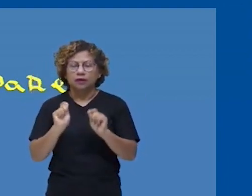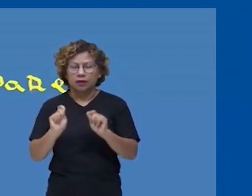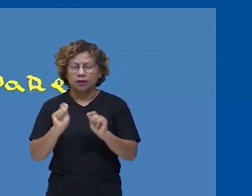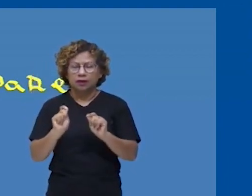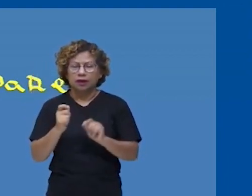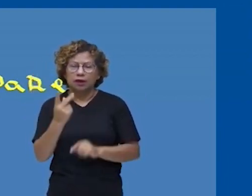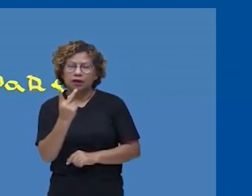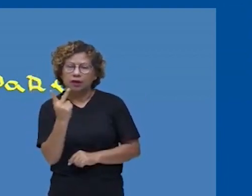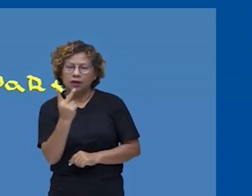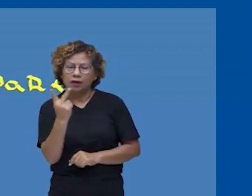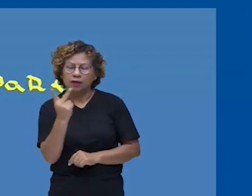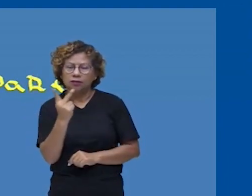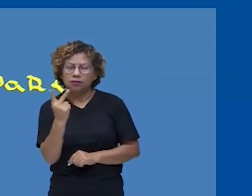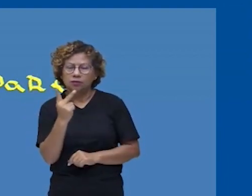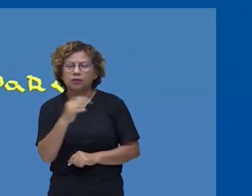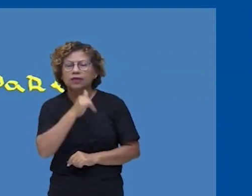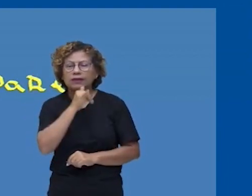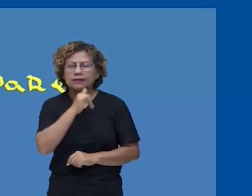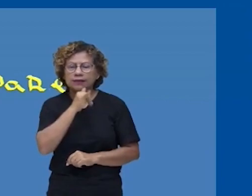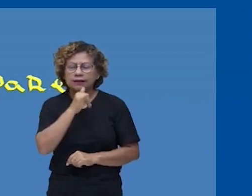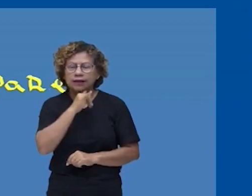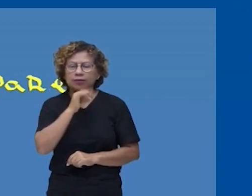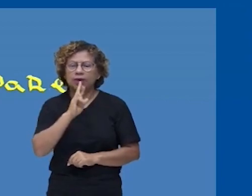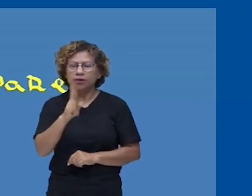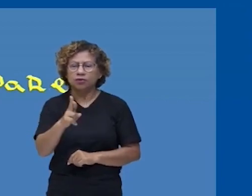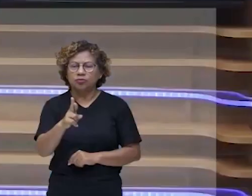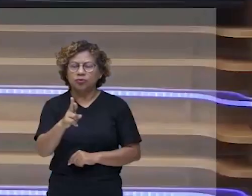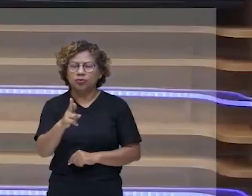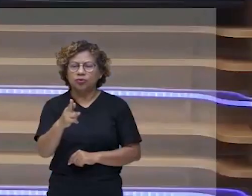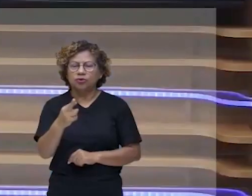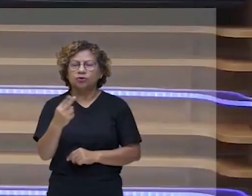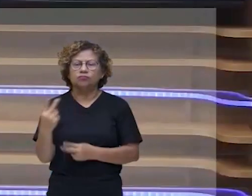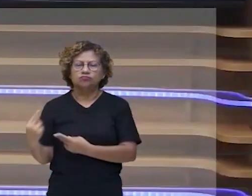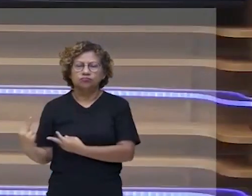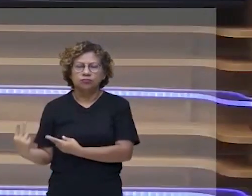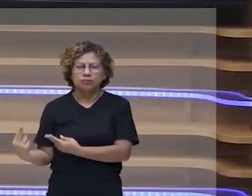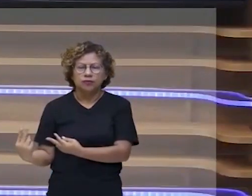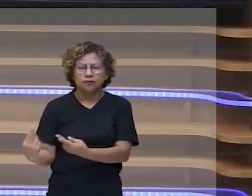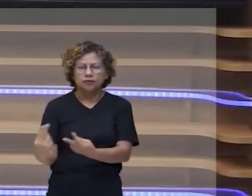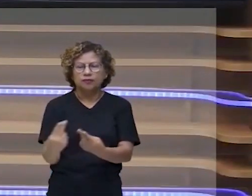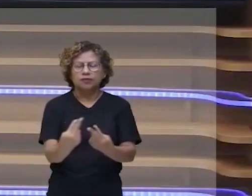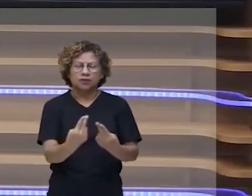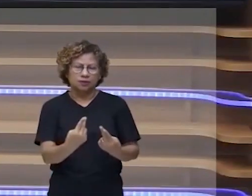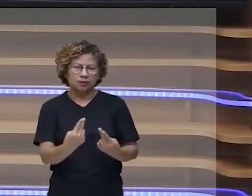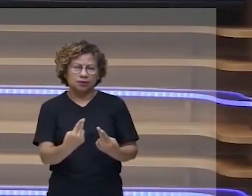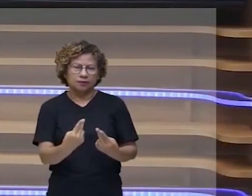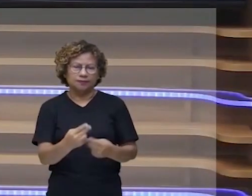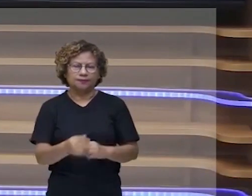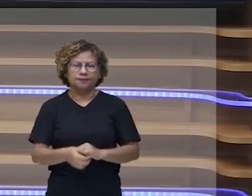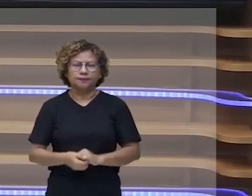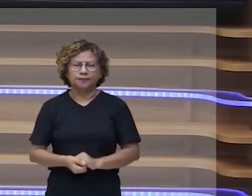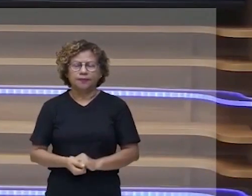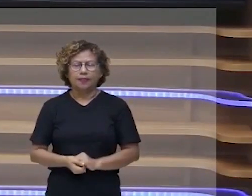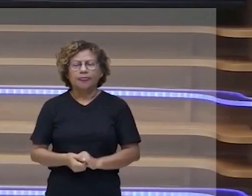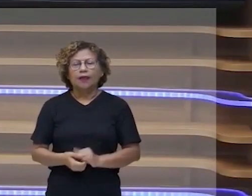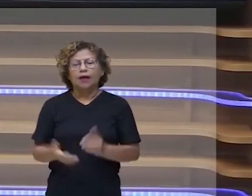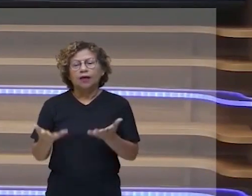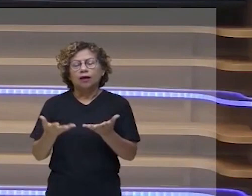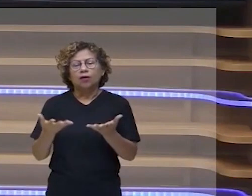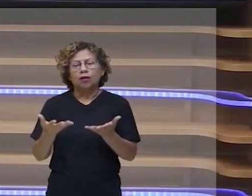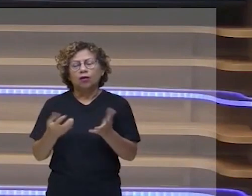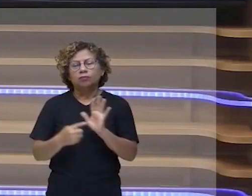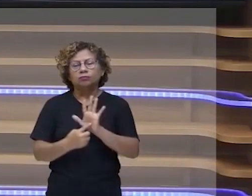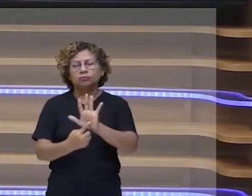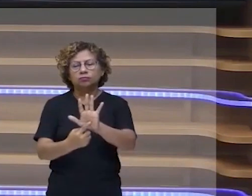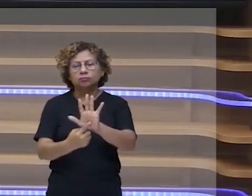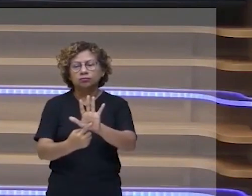aplicando o algoritmo da multiplicação, nós podemos aqui perceber que a gente vai economizar um pouquinho mais de tempo. A gente vai mostrar para vocês mais